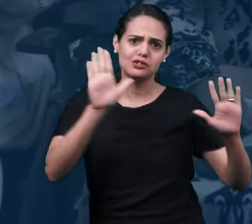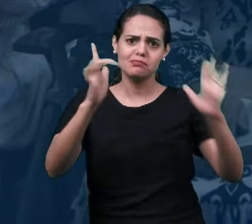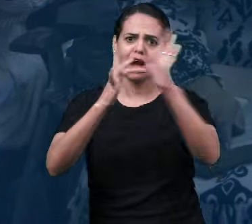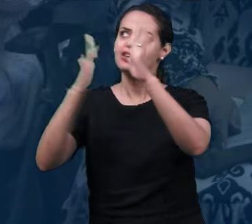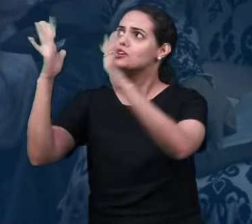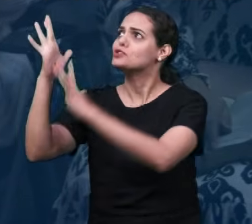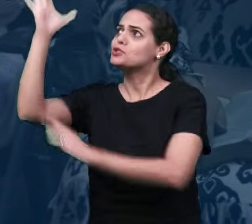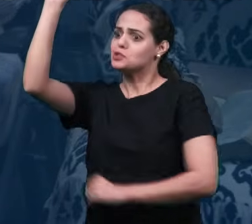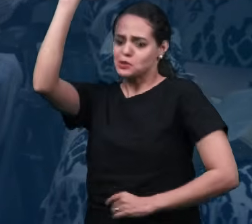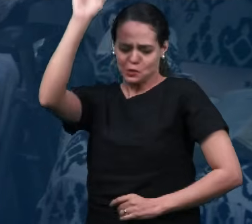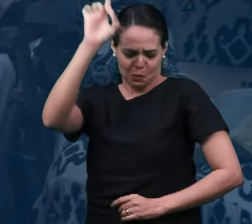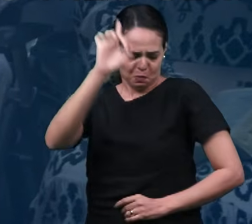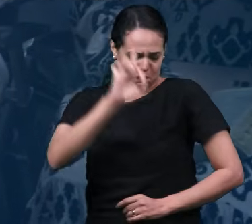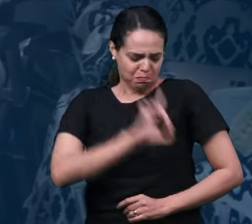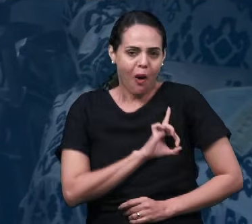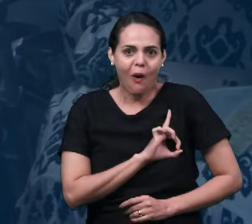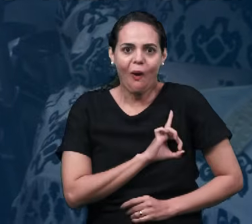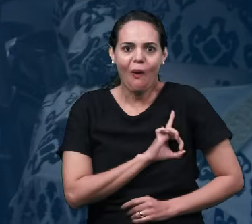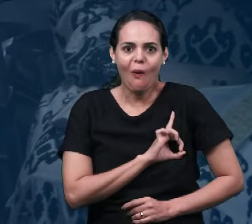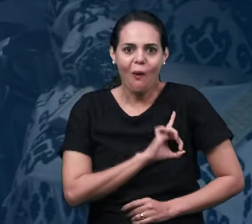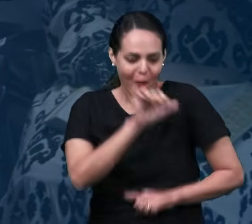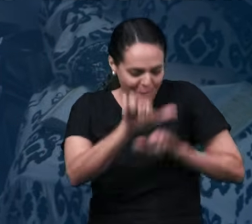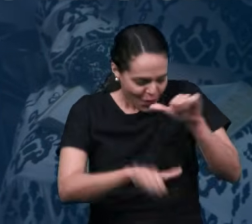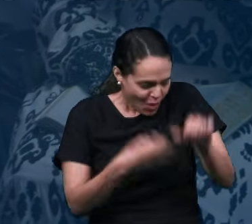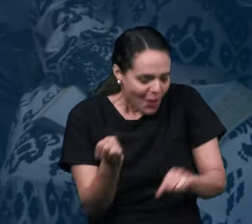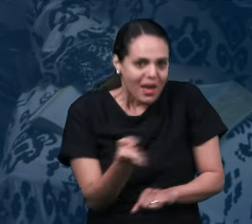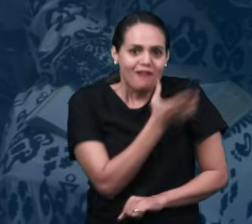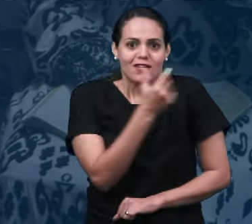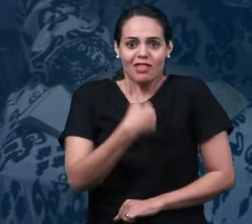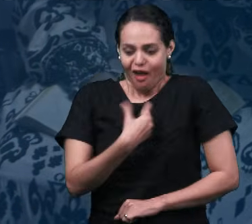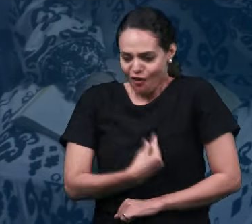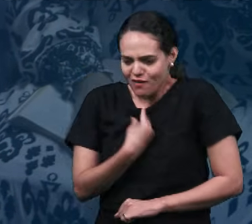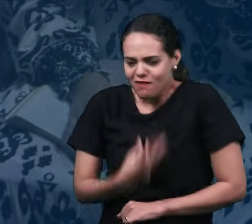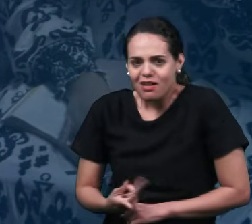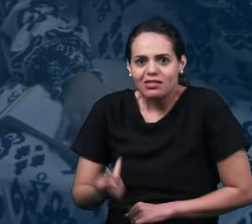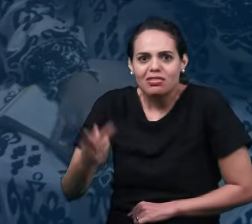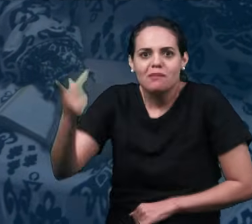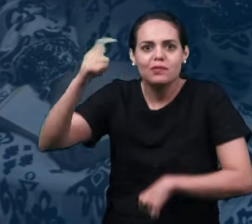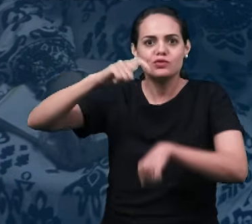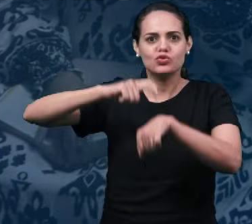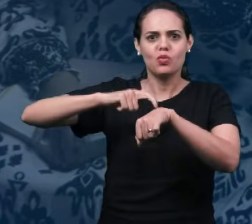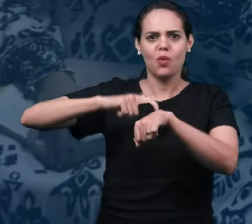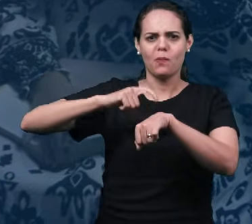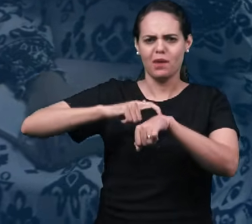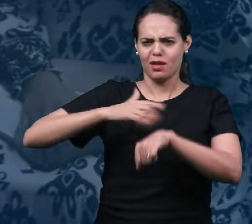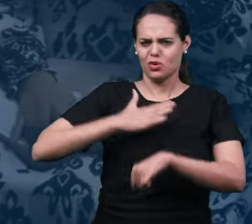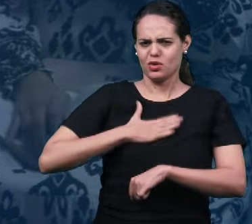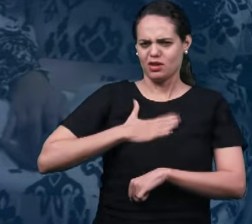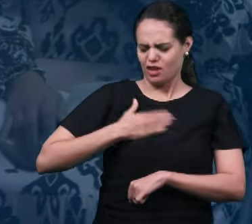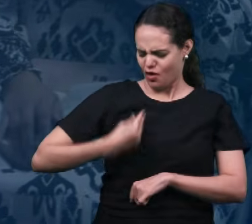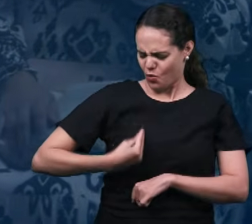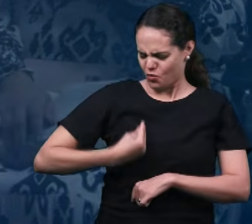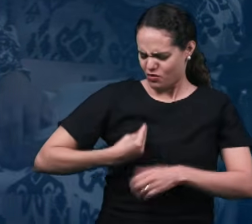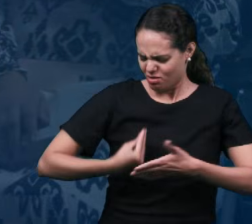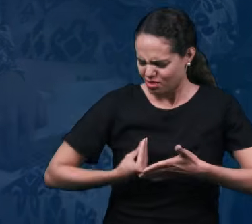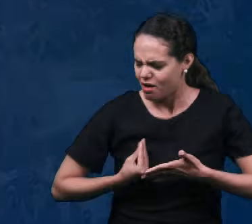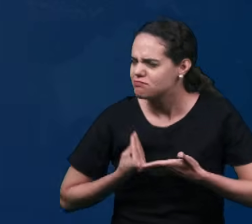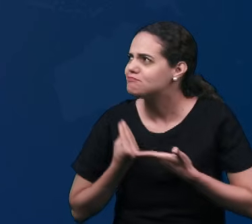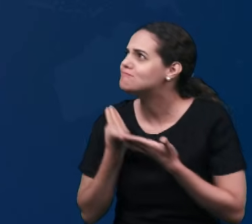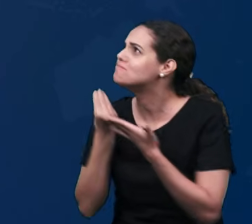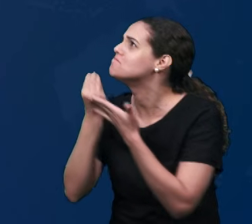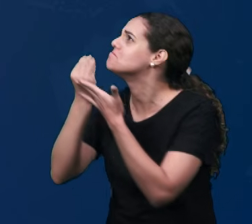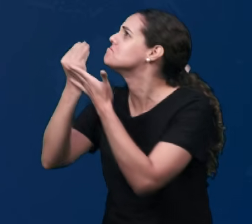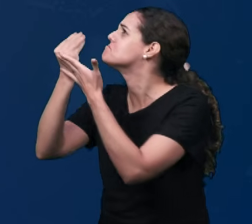viver. Quando a Ele entreguei todo o meu ser.